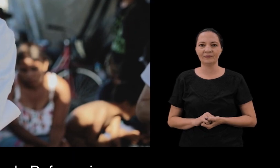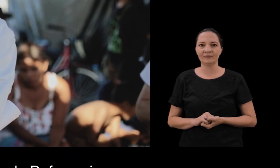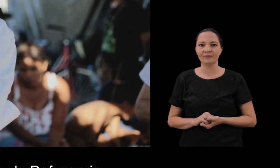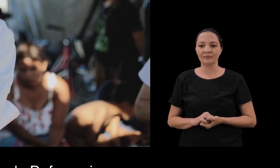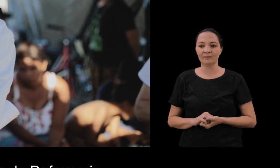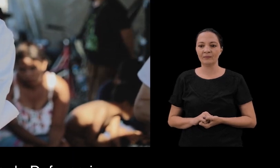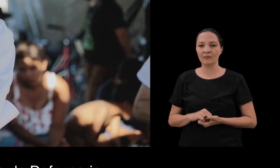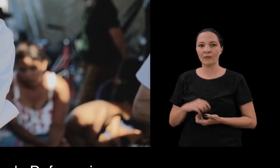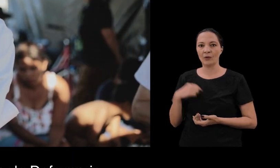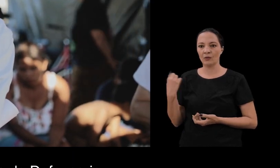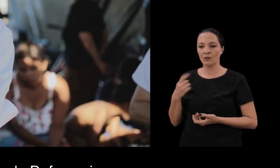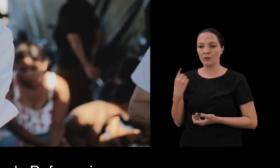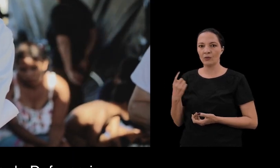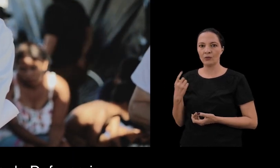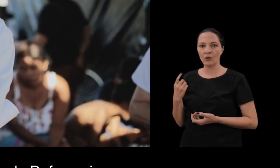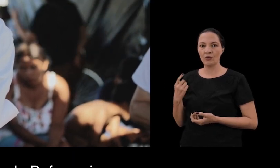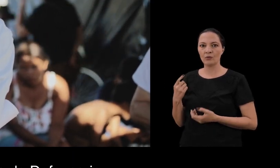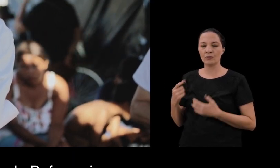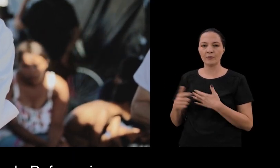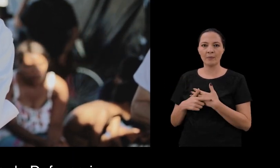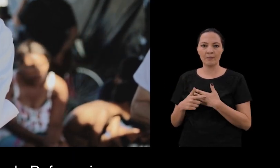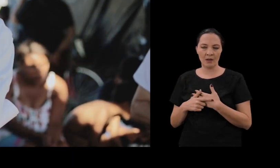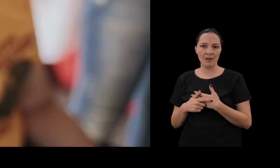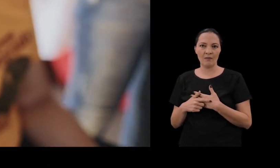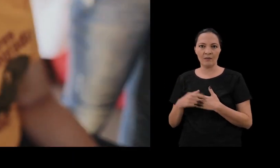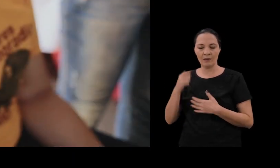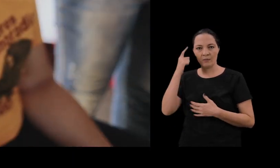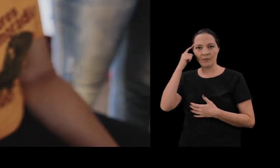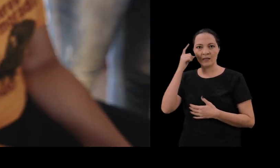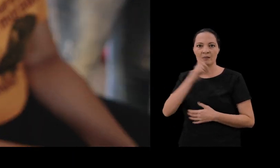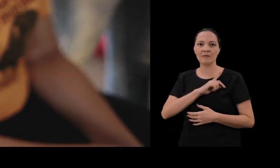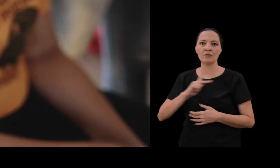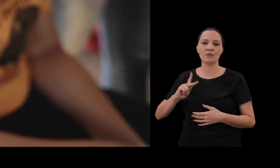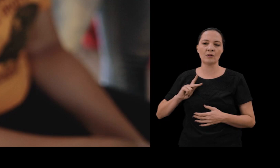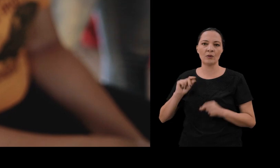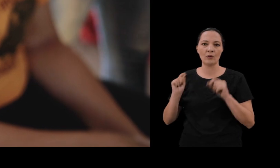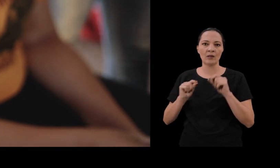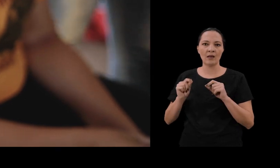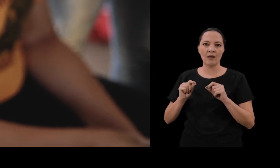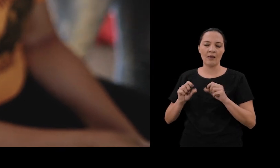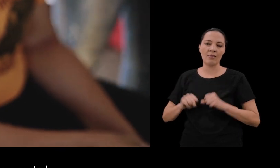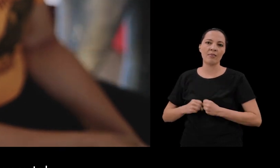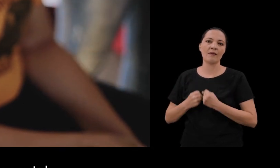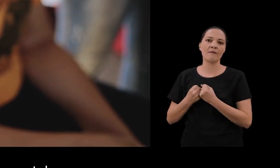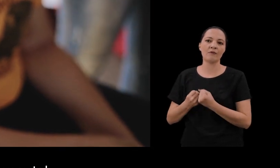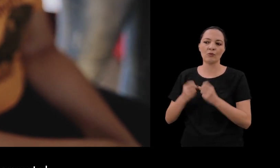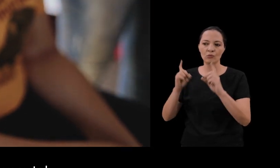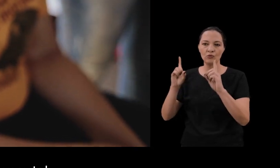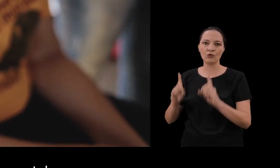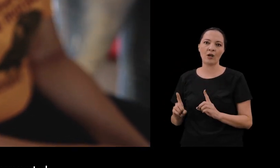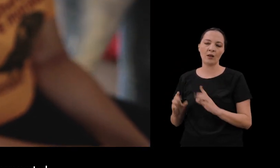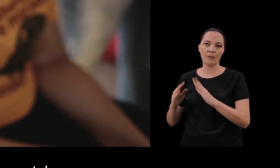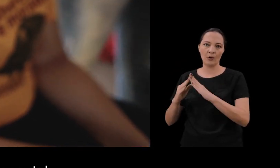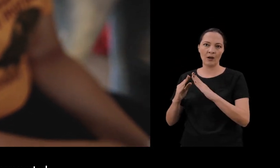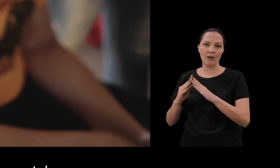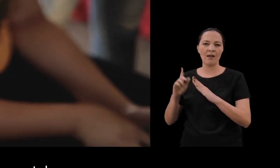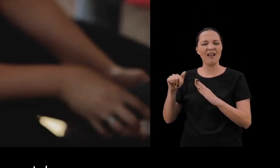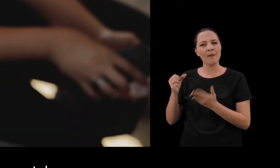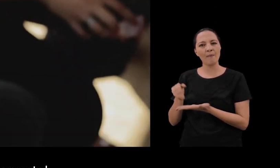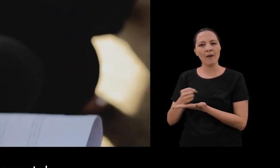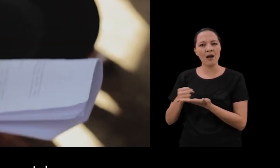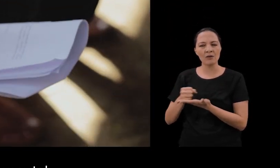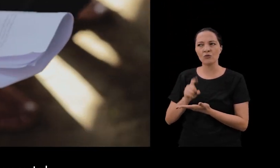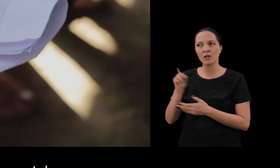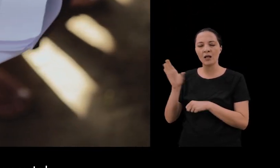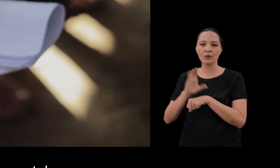O posicionamento da Defensoria em relação às remoções forçadas é a defesa do direito à moradia. Isso é um direito fundamental,